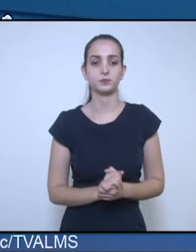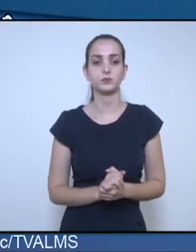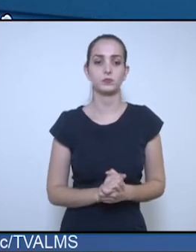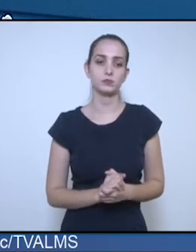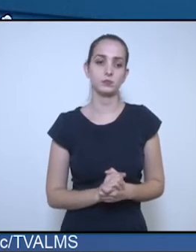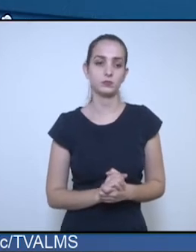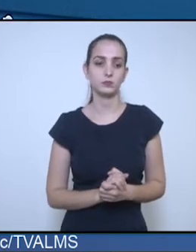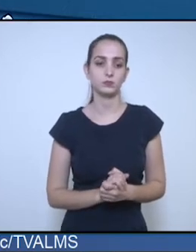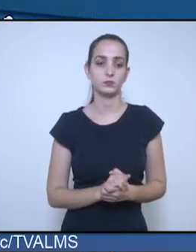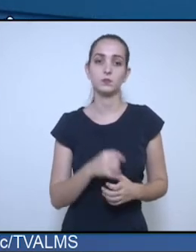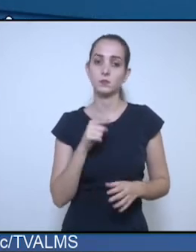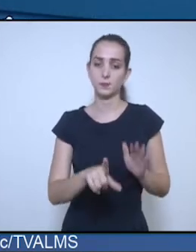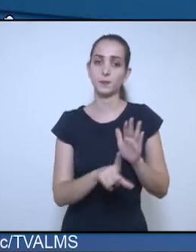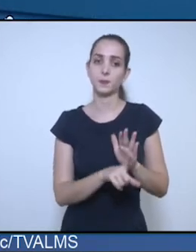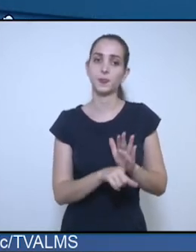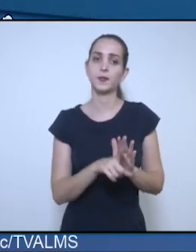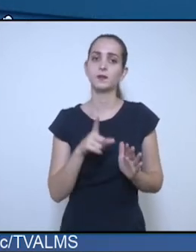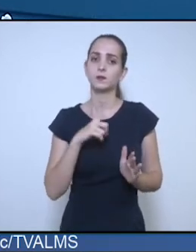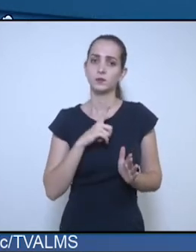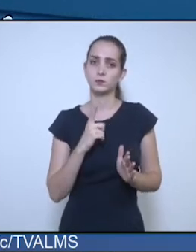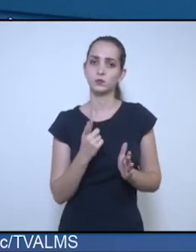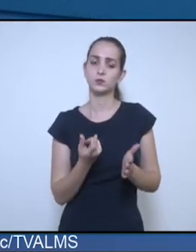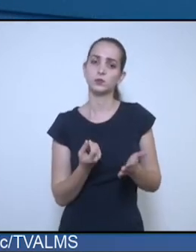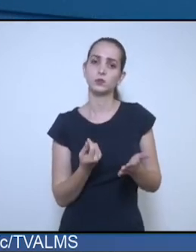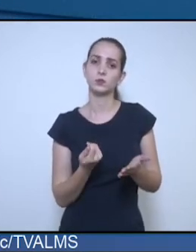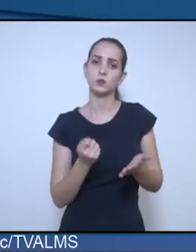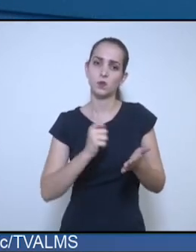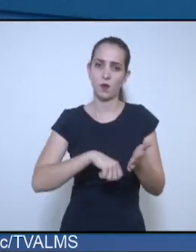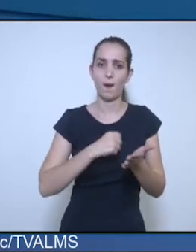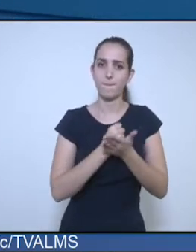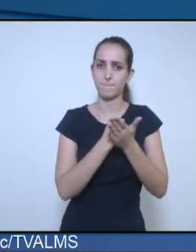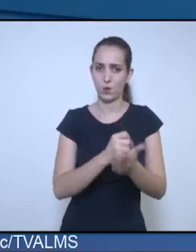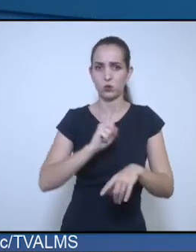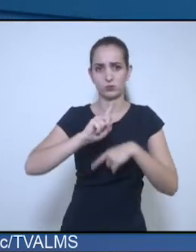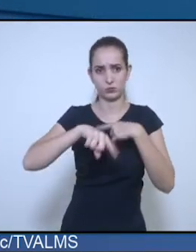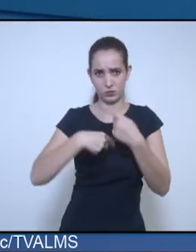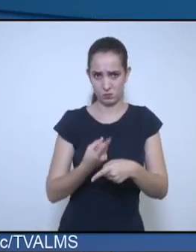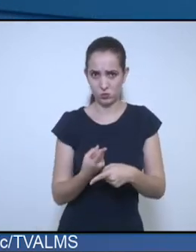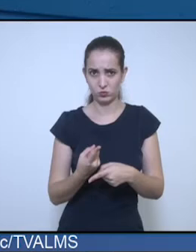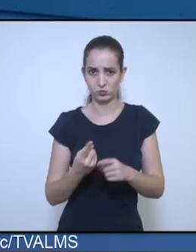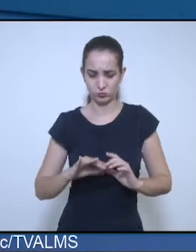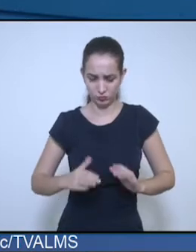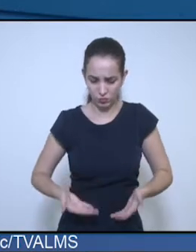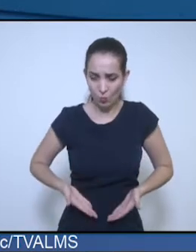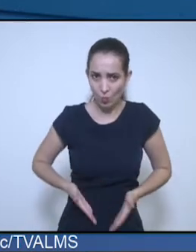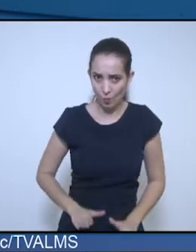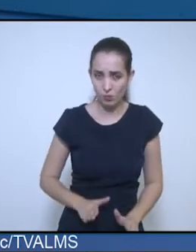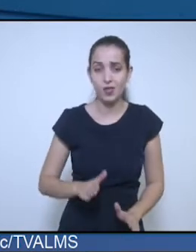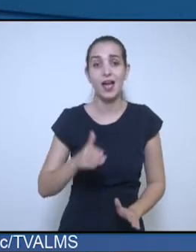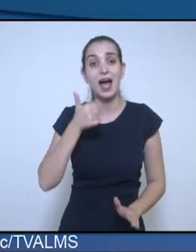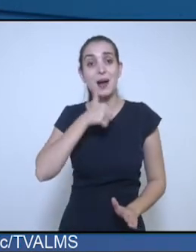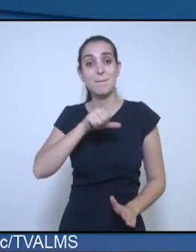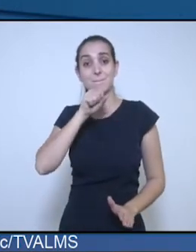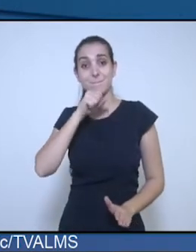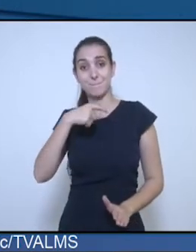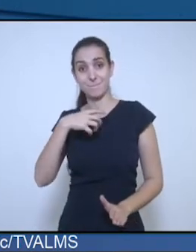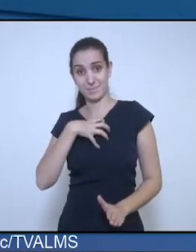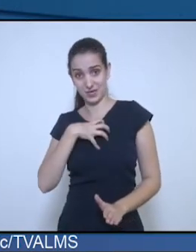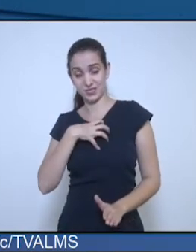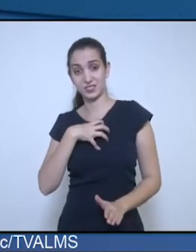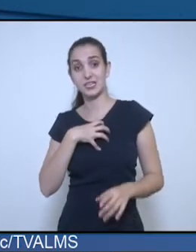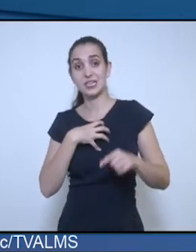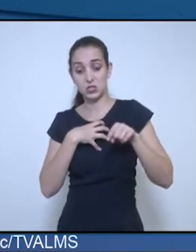a lei é constituída a apoio pós-parto à mãe da criança especial, orientação